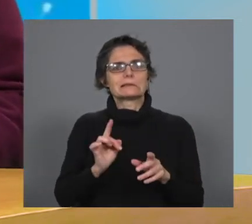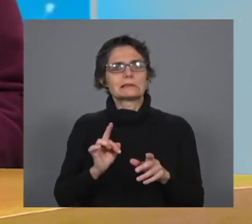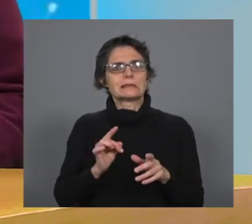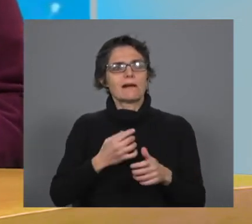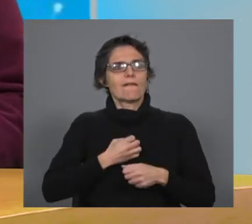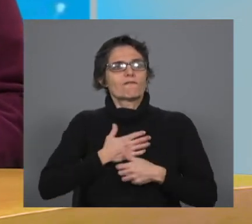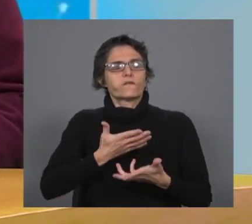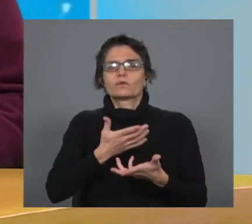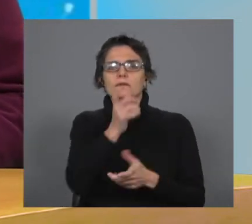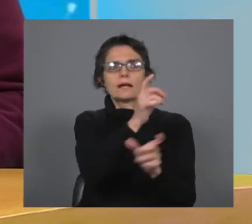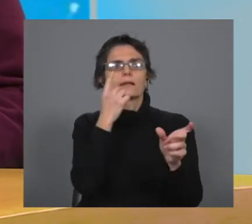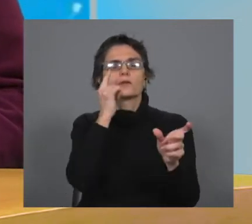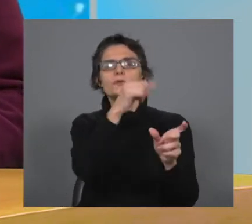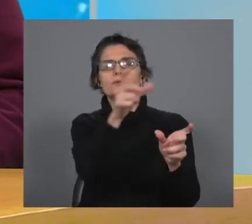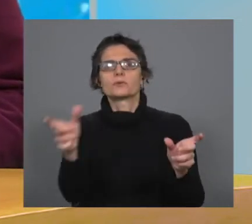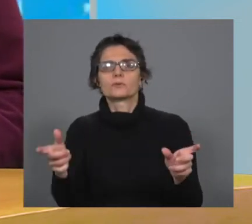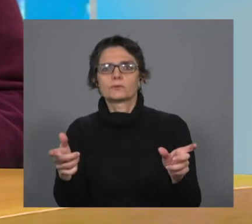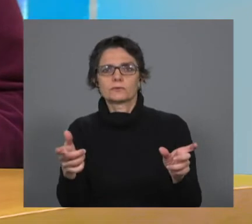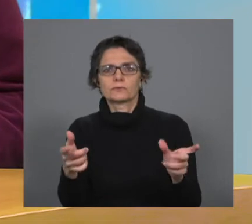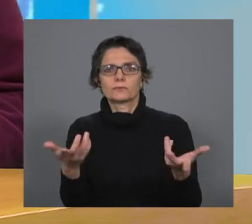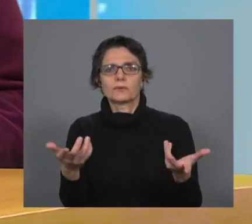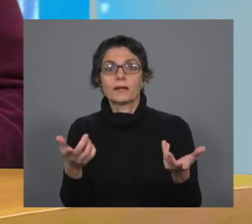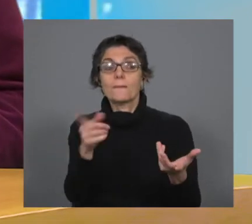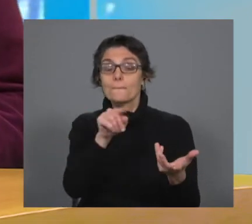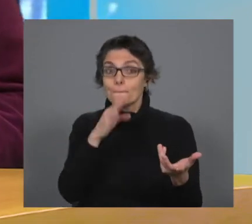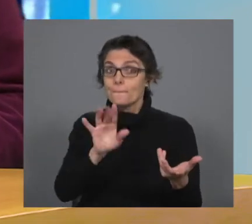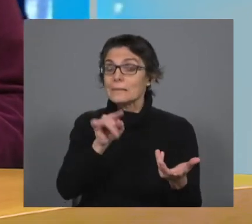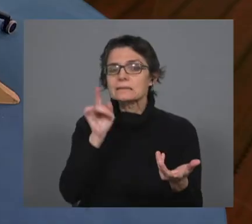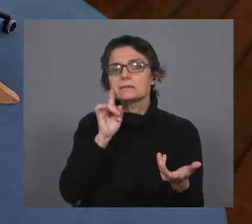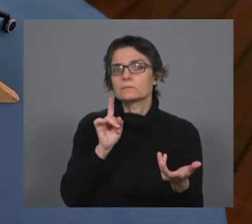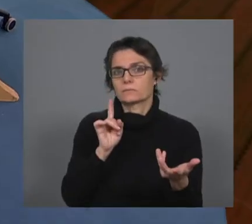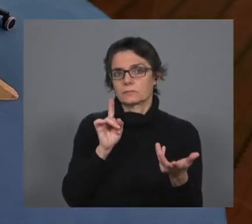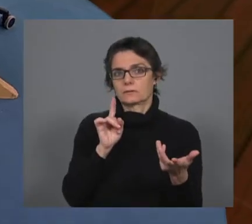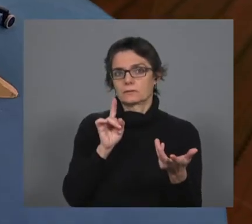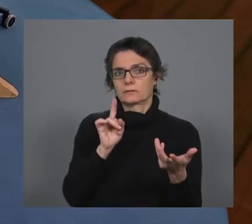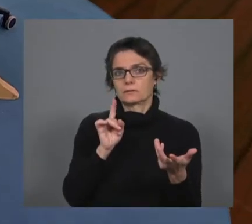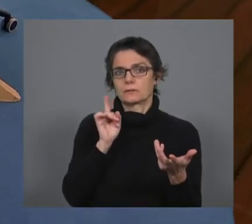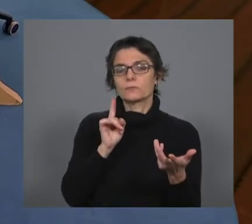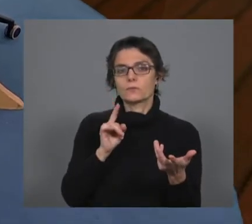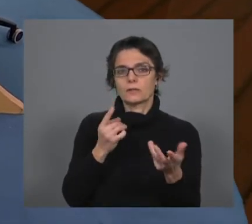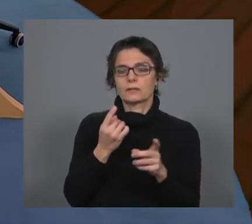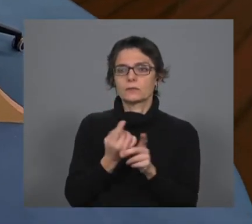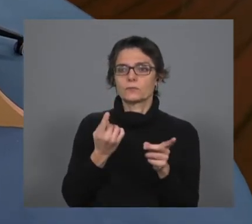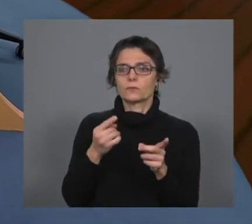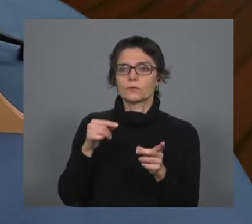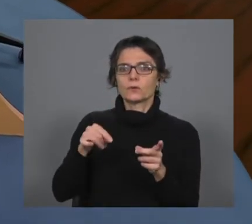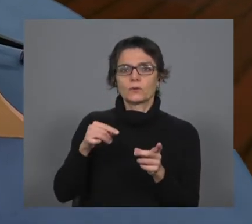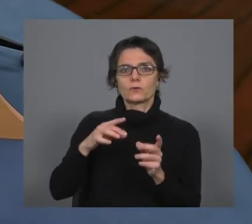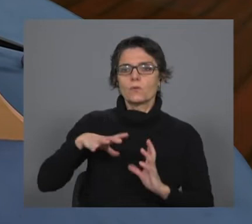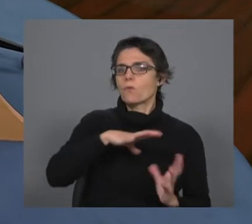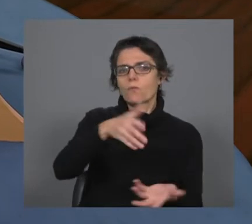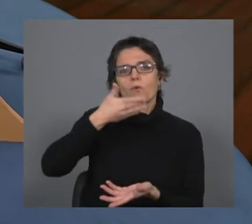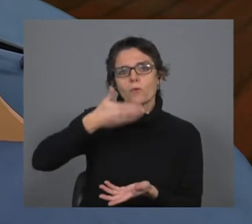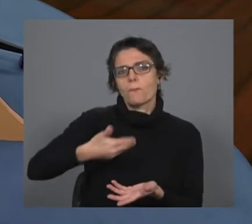a urgência desta reconciliação e como isso é importante no testemunho que temos que dar hoje ao mundo para que a pessoa